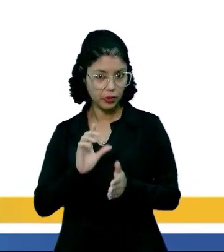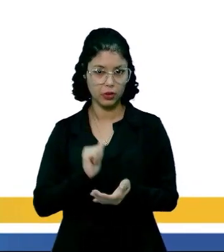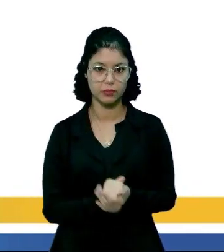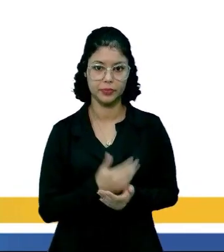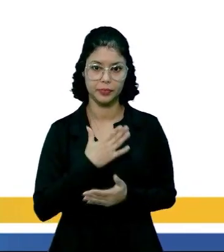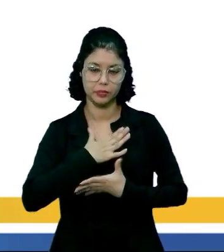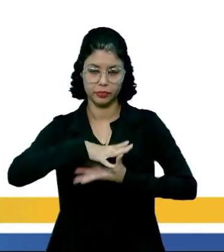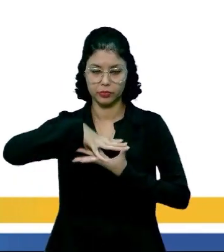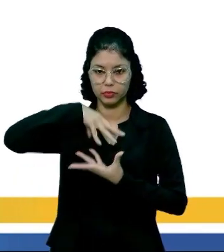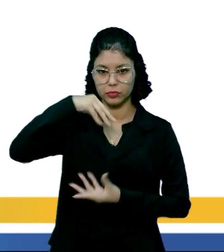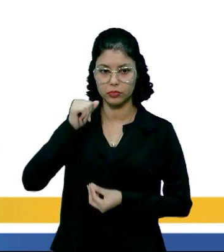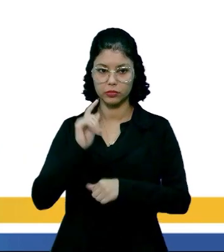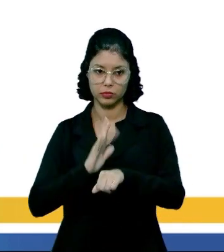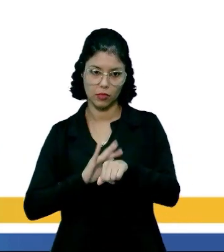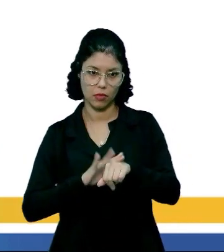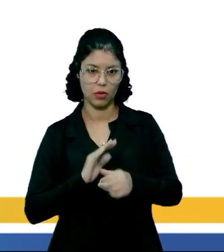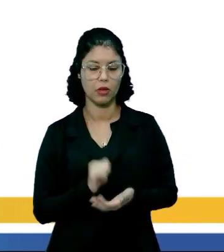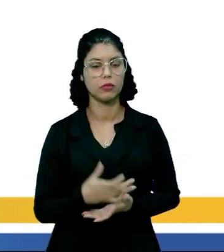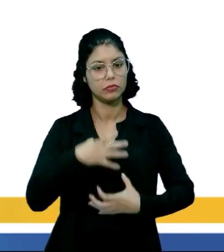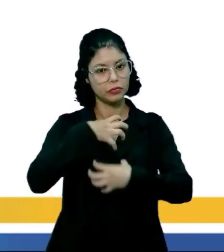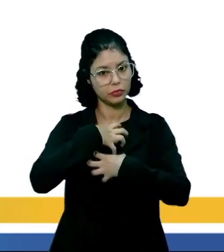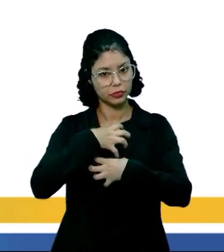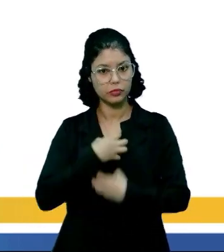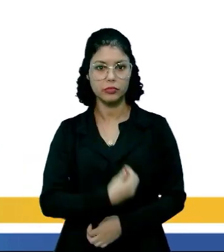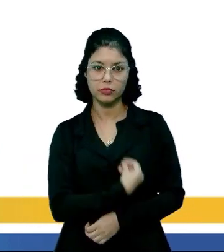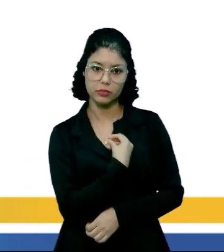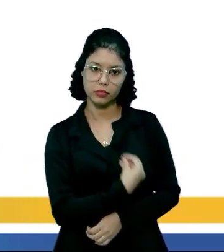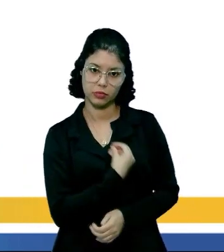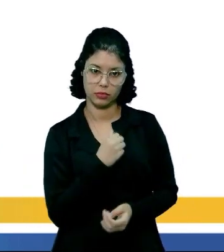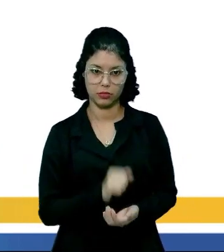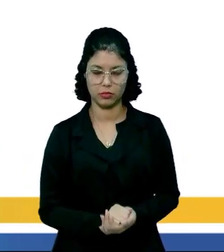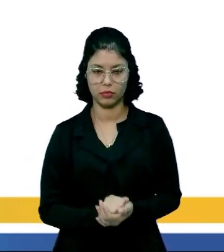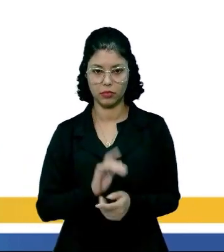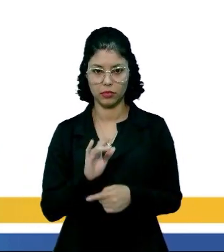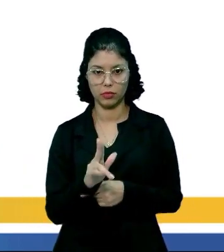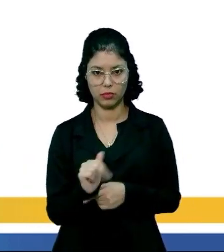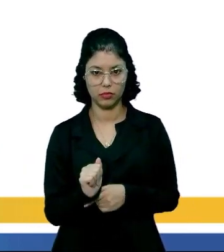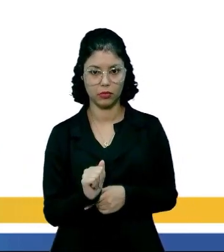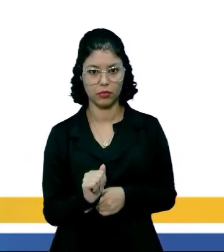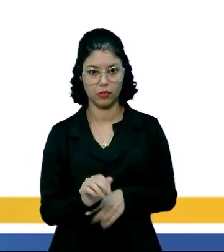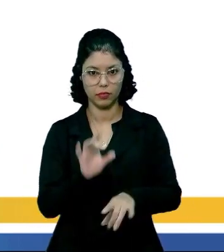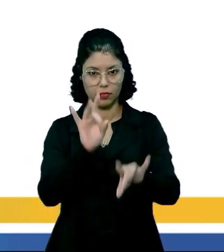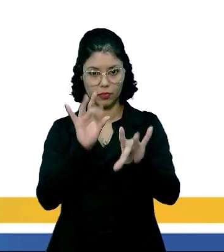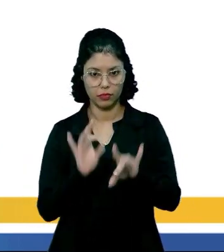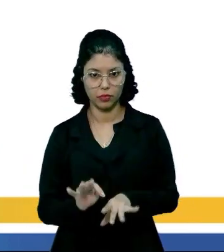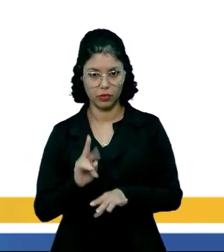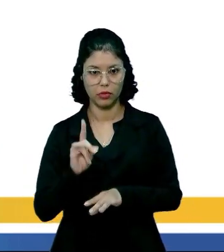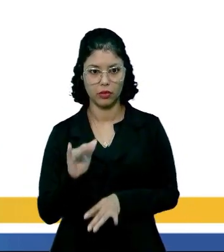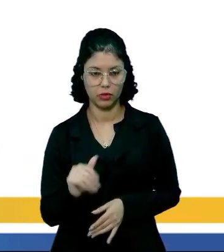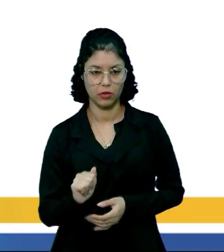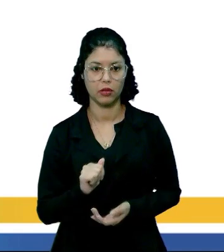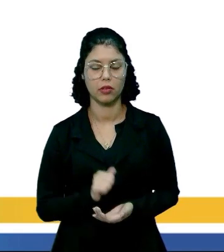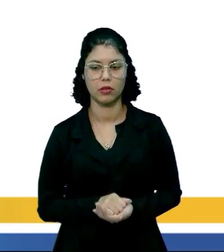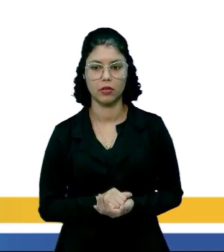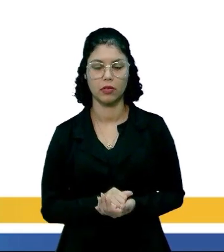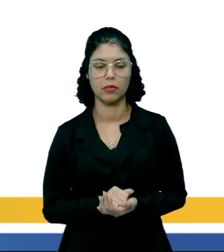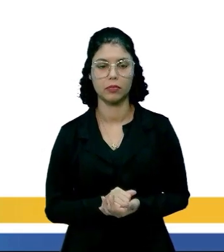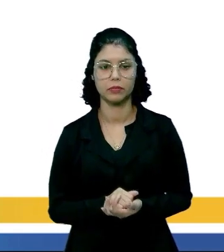ópio que a minha alma é doente. Sentir a vida convalesce